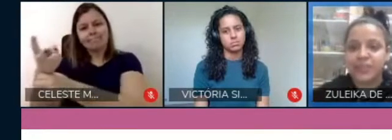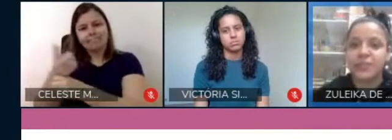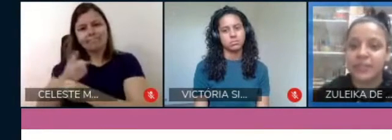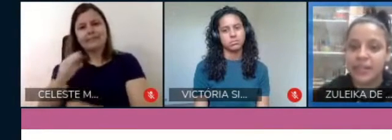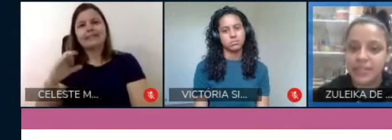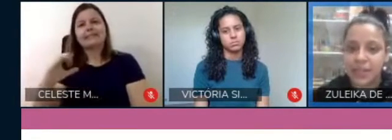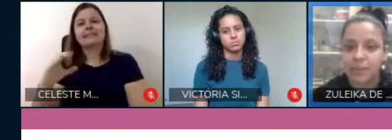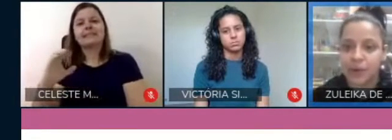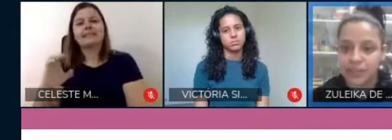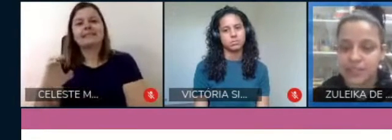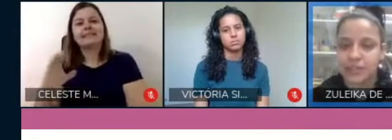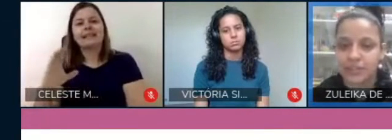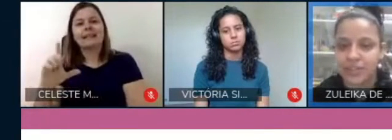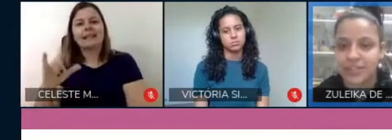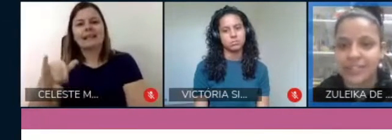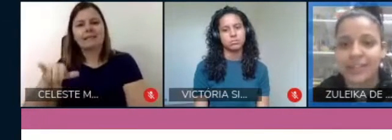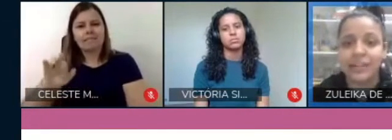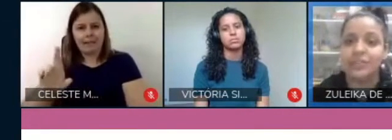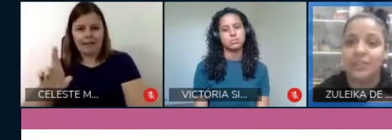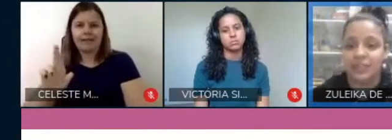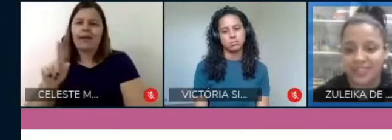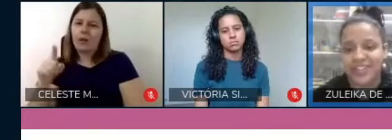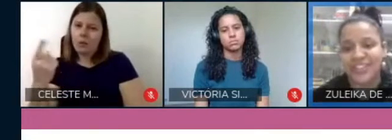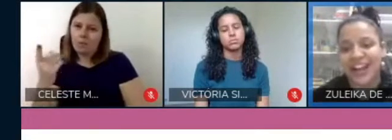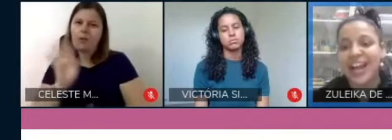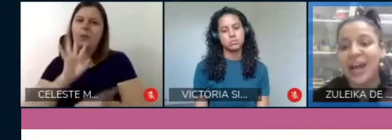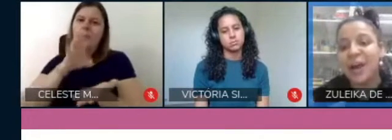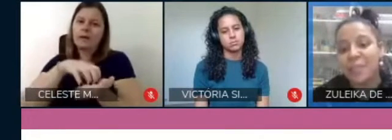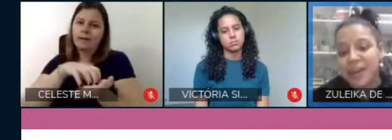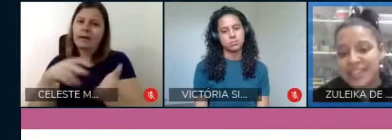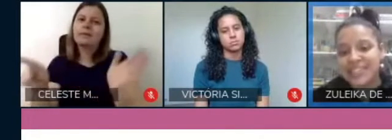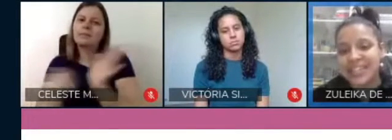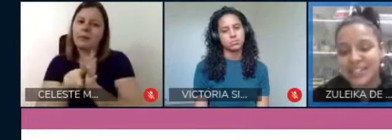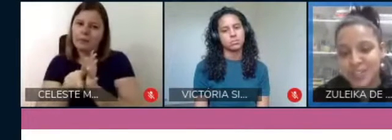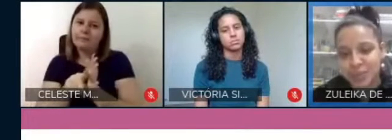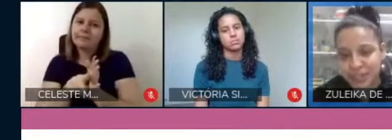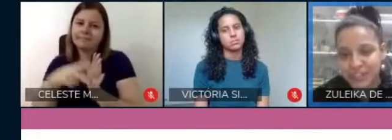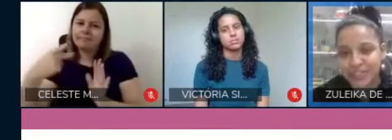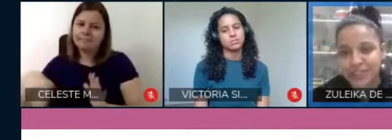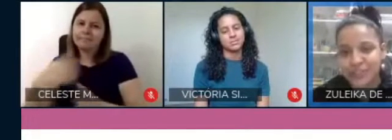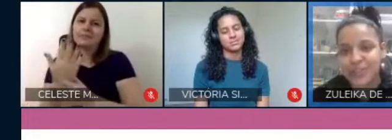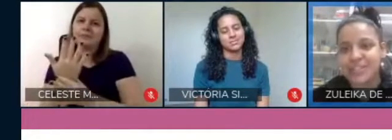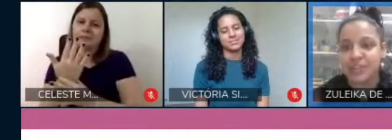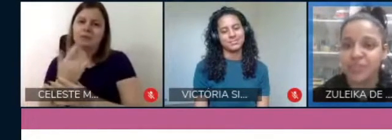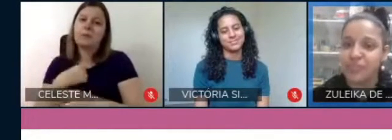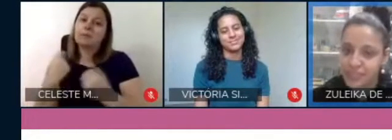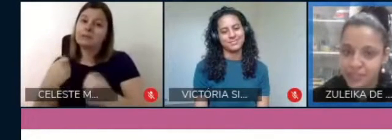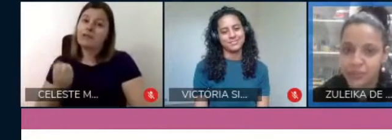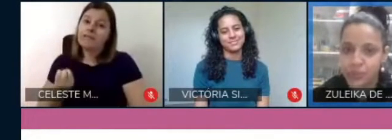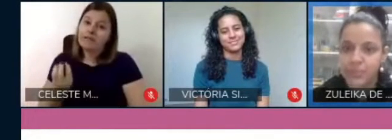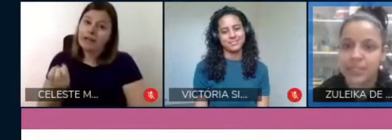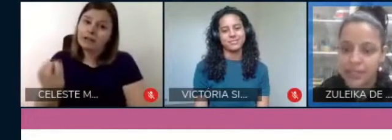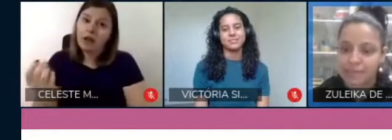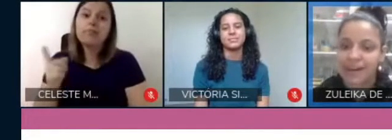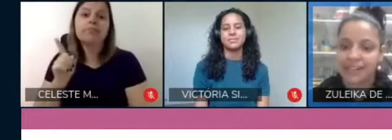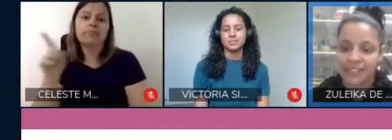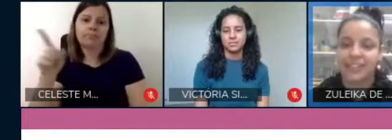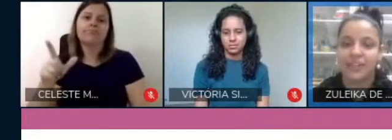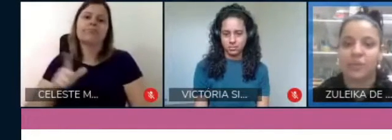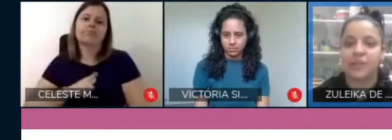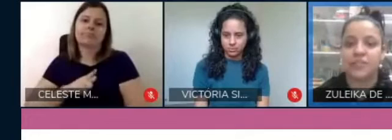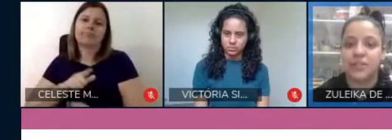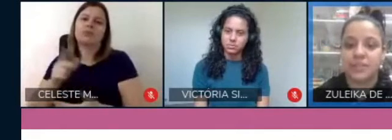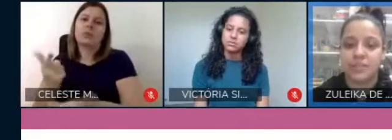que é uma das unidades remotas da universidade, vou ter que viajar, mas está disponível no acervo físico do